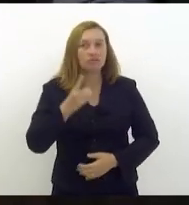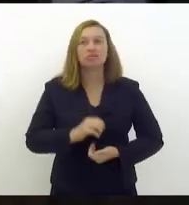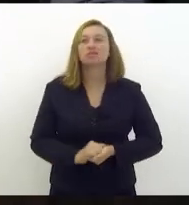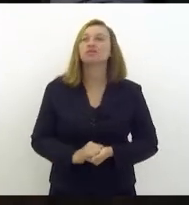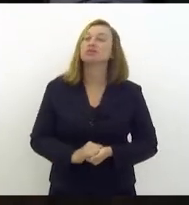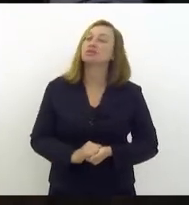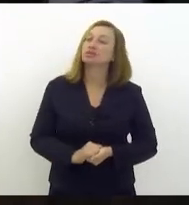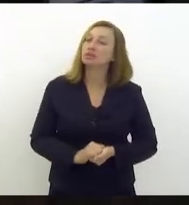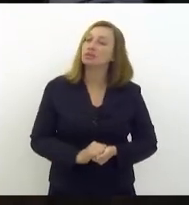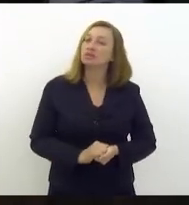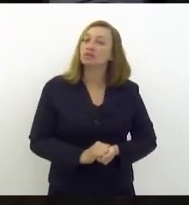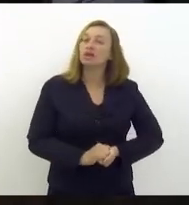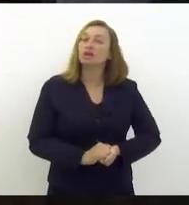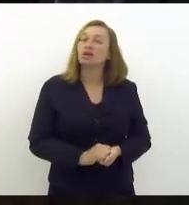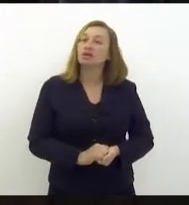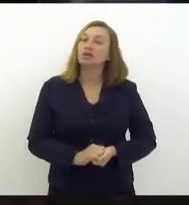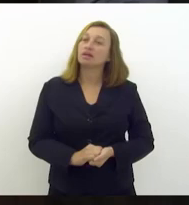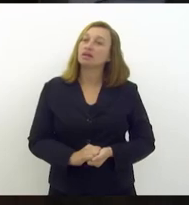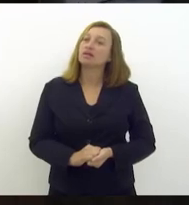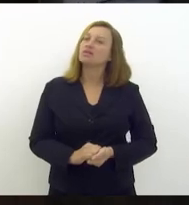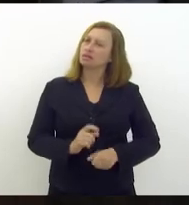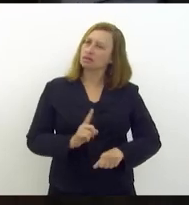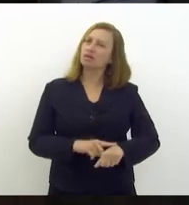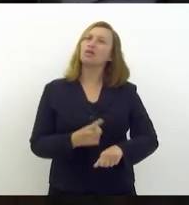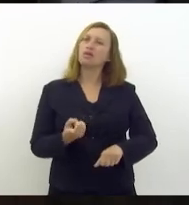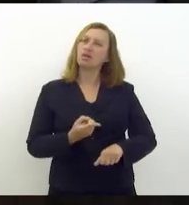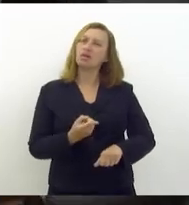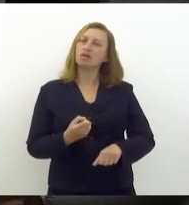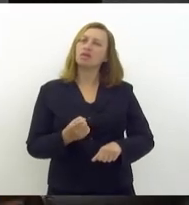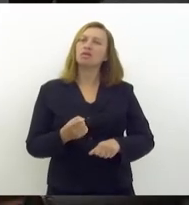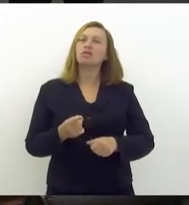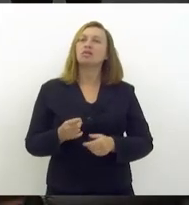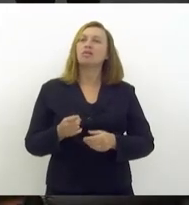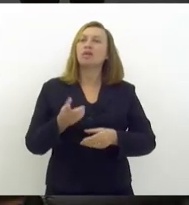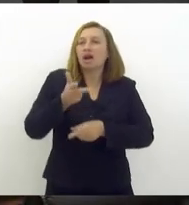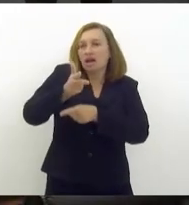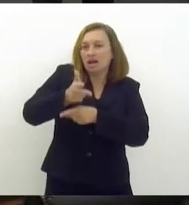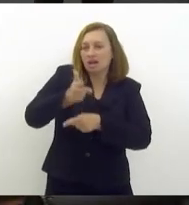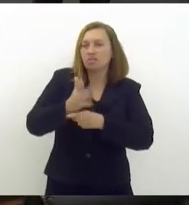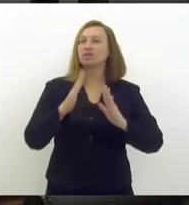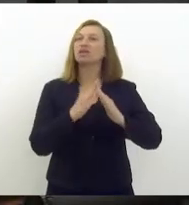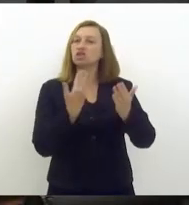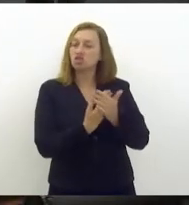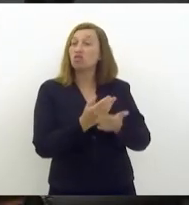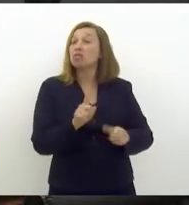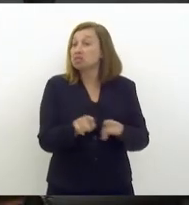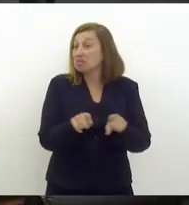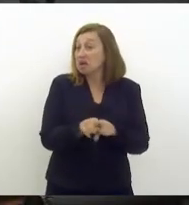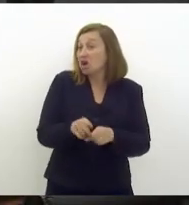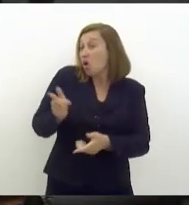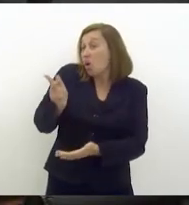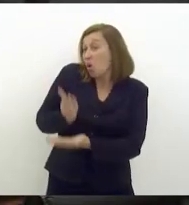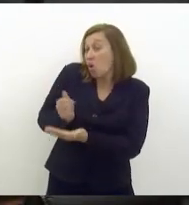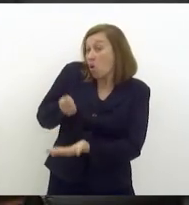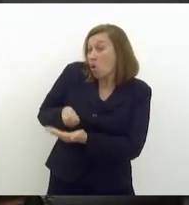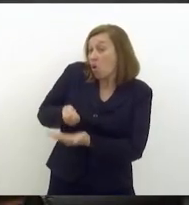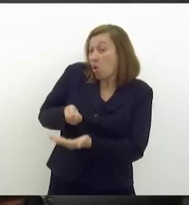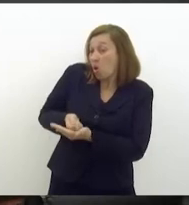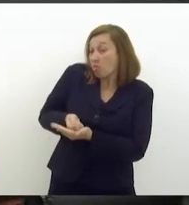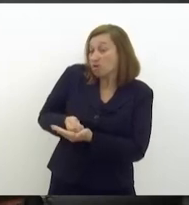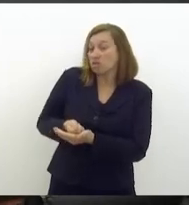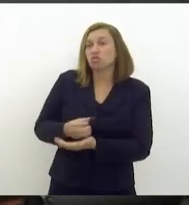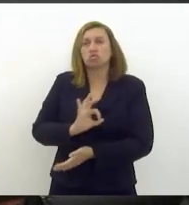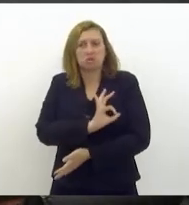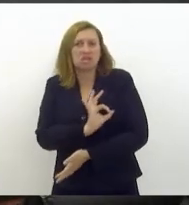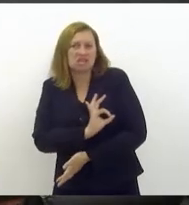Nobre Deputado Então tá na hora Márcio botar câmeras também nas escolas né já que cobram tanto câmeras dos policiais